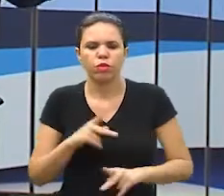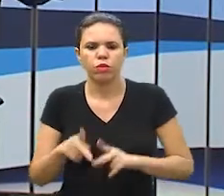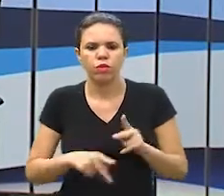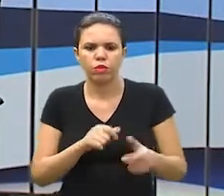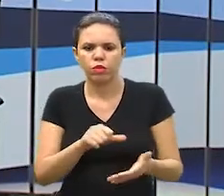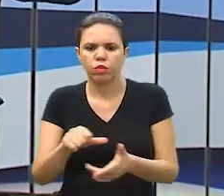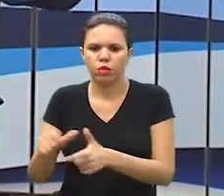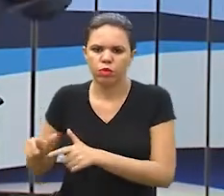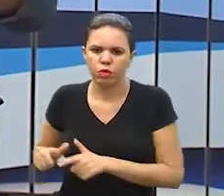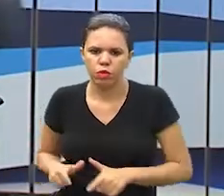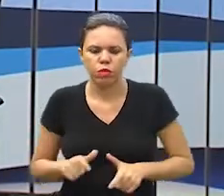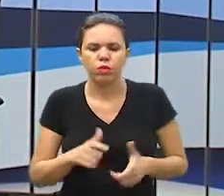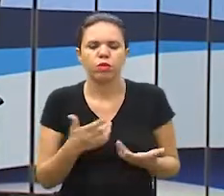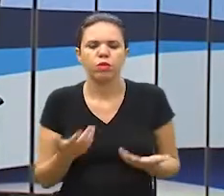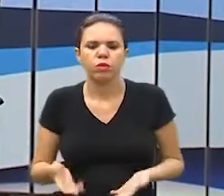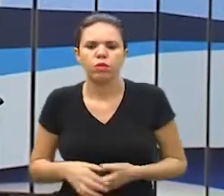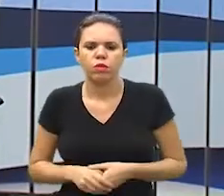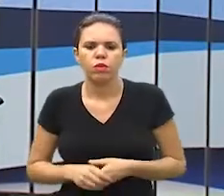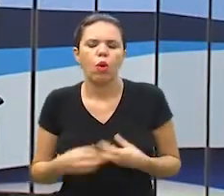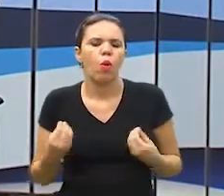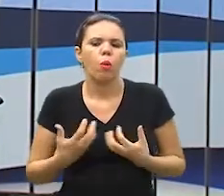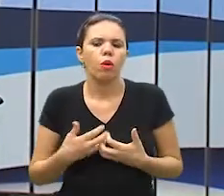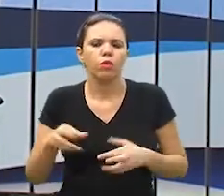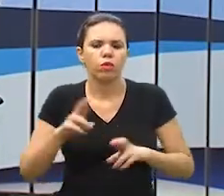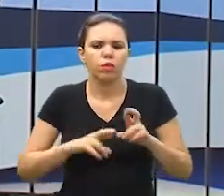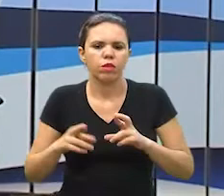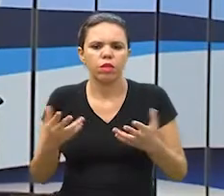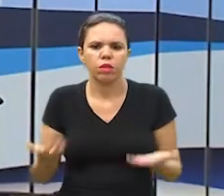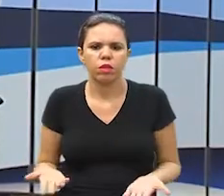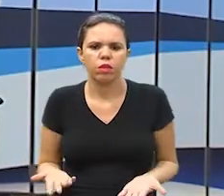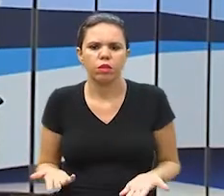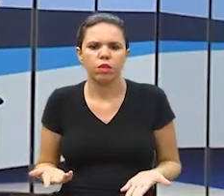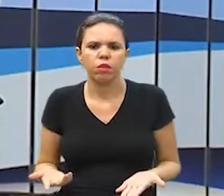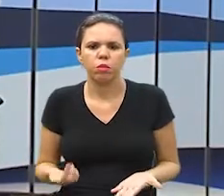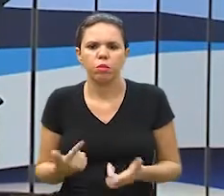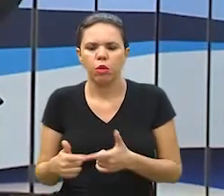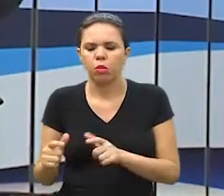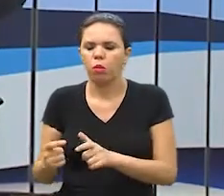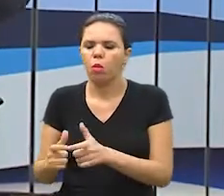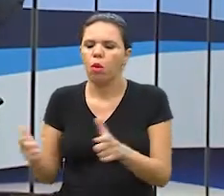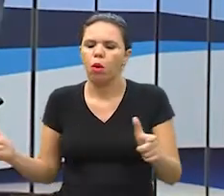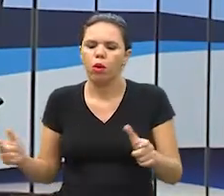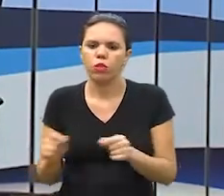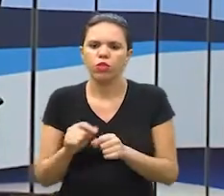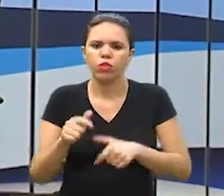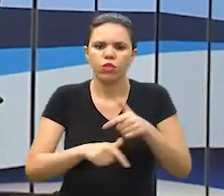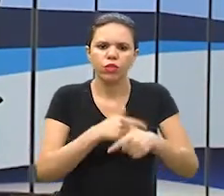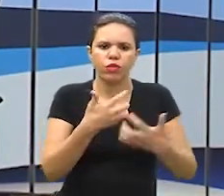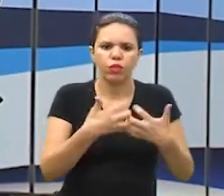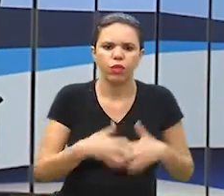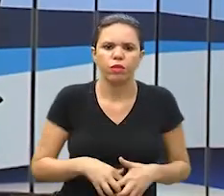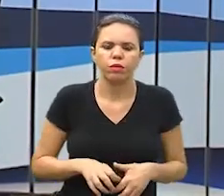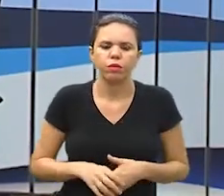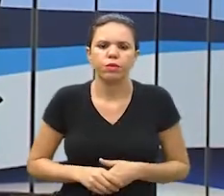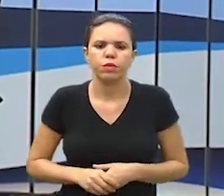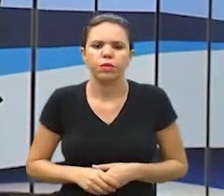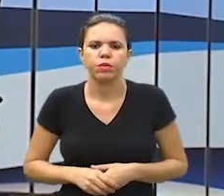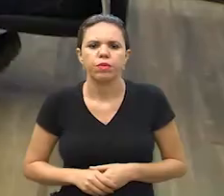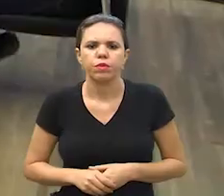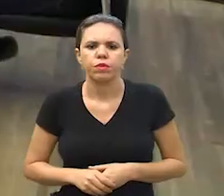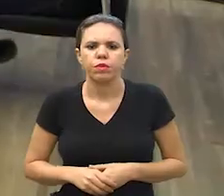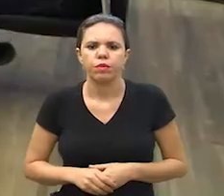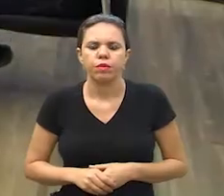alguns lugares, até algumas regiões. Como é que você analisa altos casos e tudo que tem sido feito?